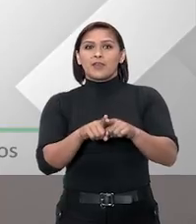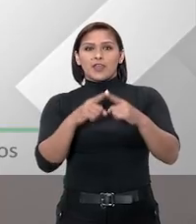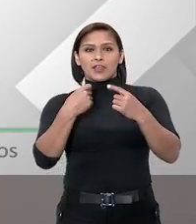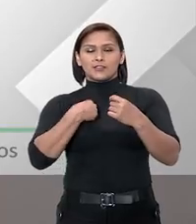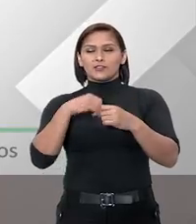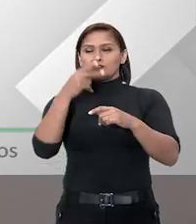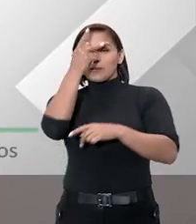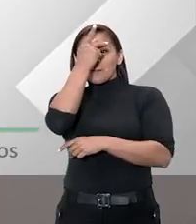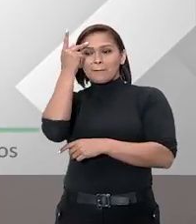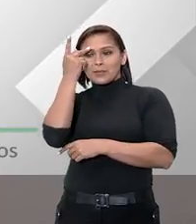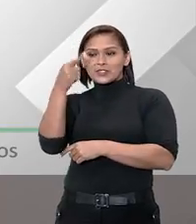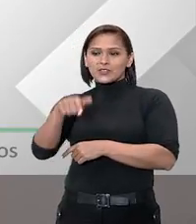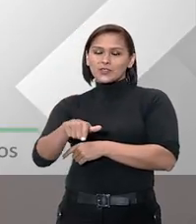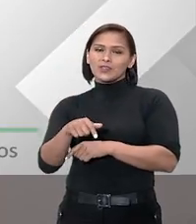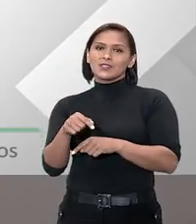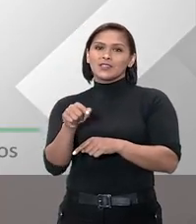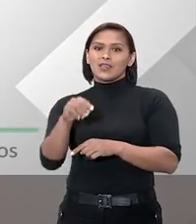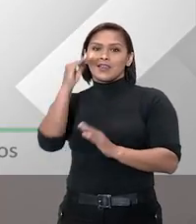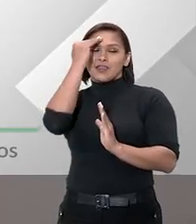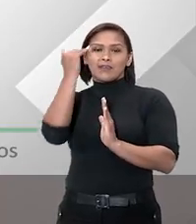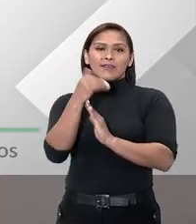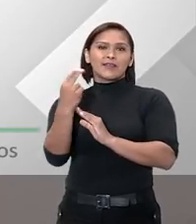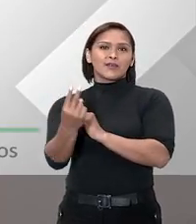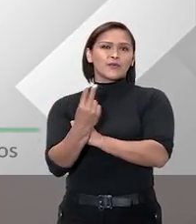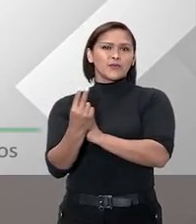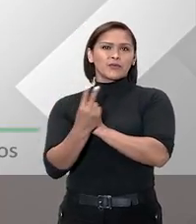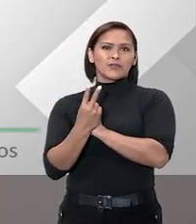violência de pessoas que deveriam